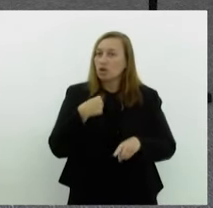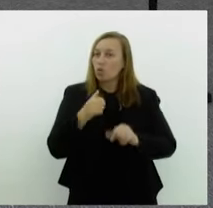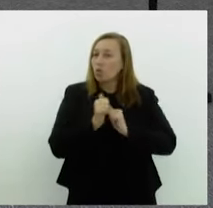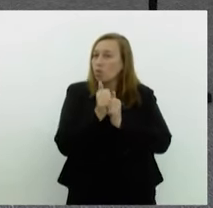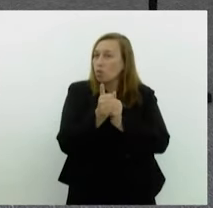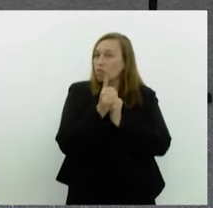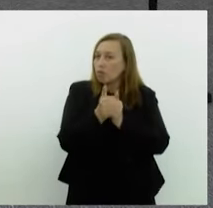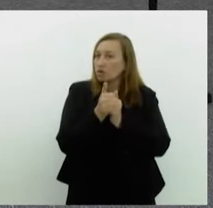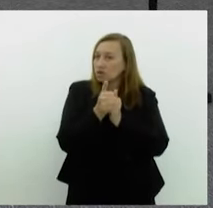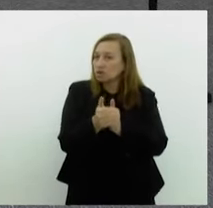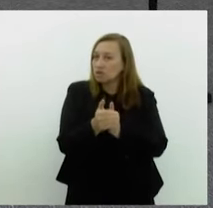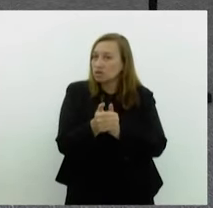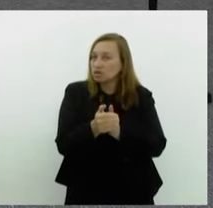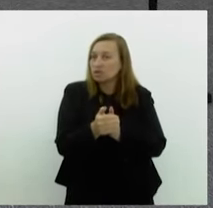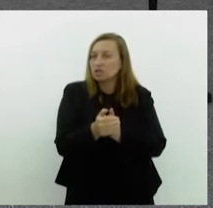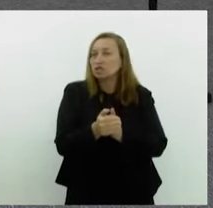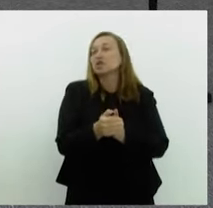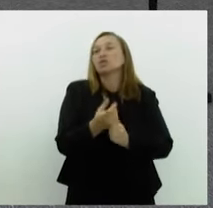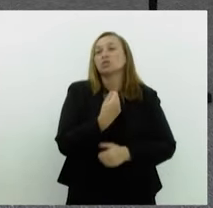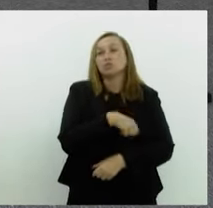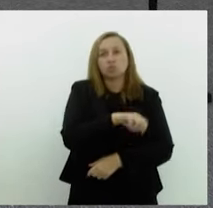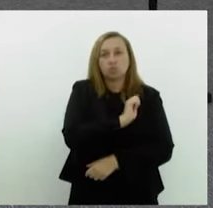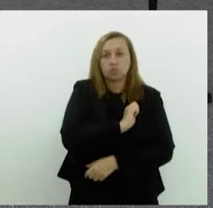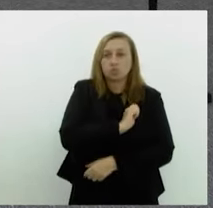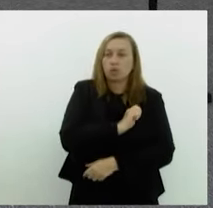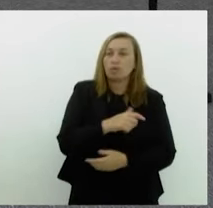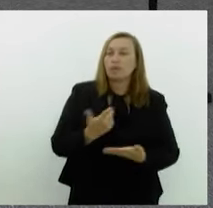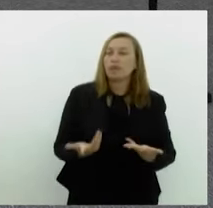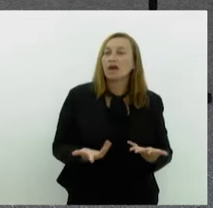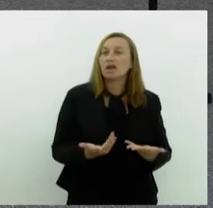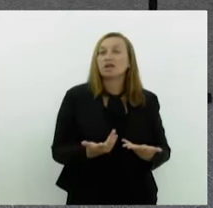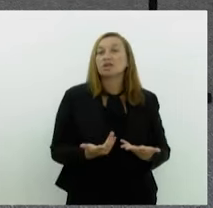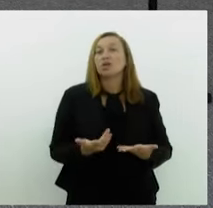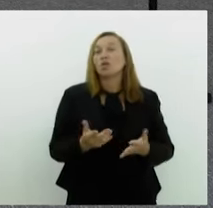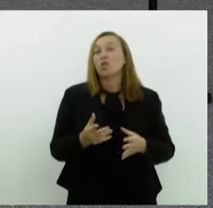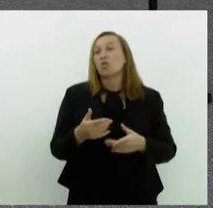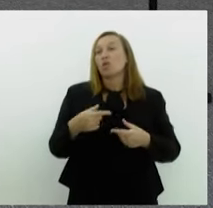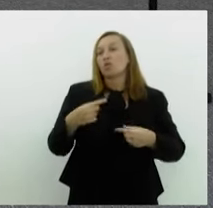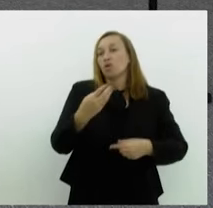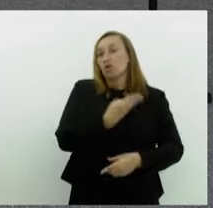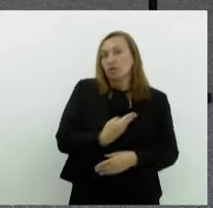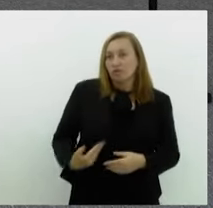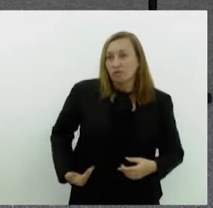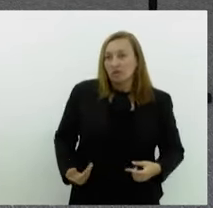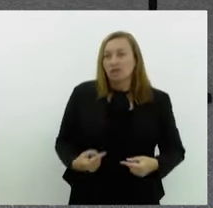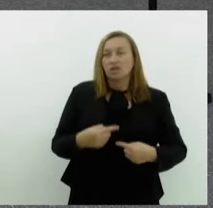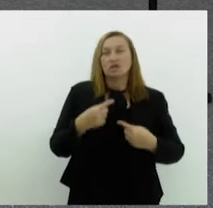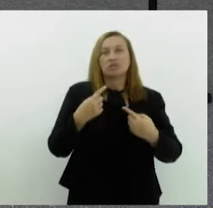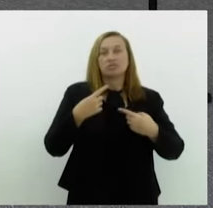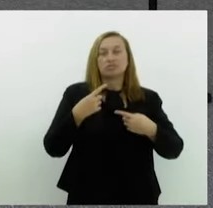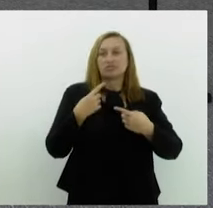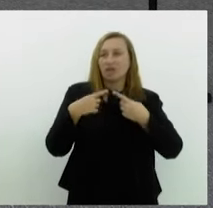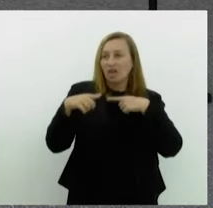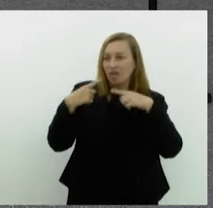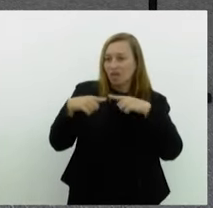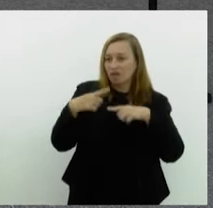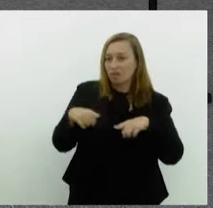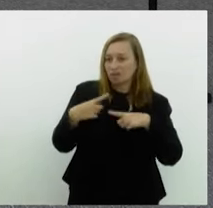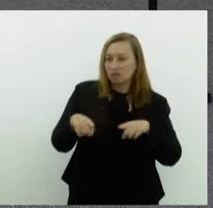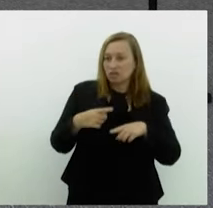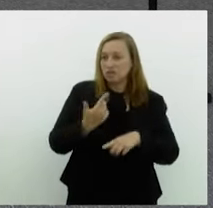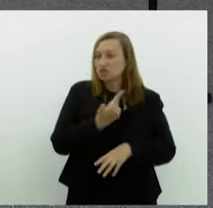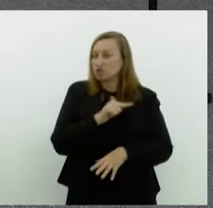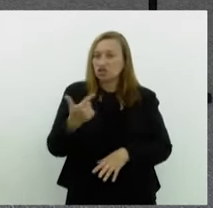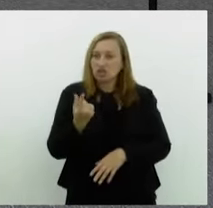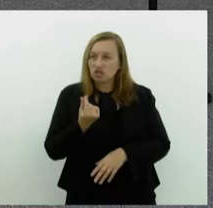de benefícios fiscais. Então, o governo que vive se queixando que está quebrado, não acompanha projetos como o